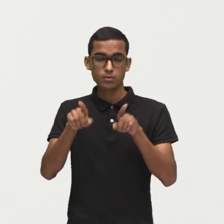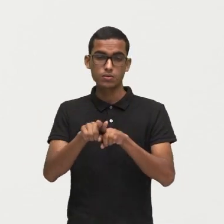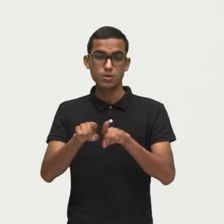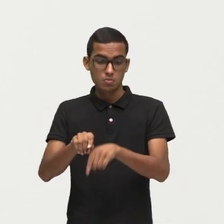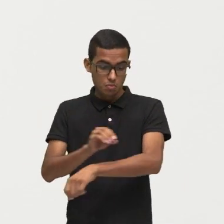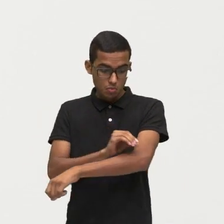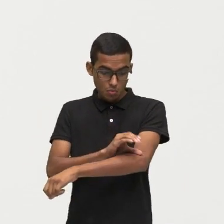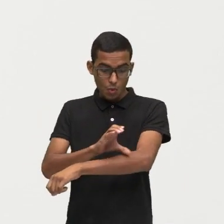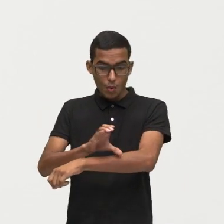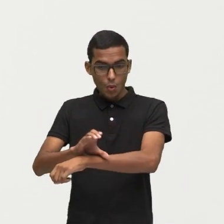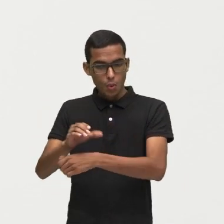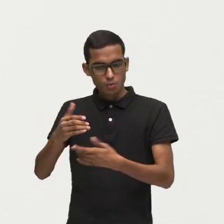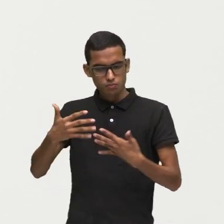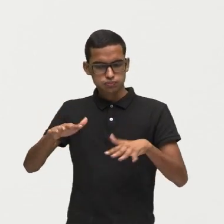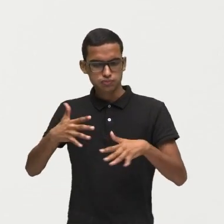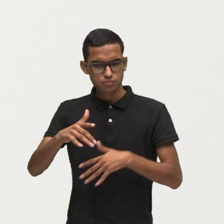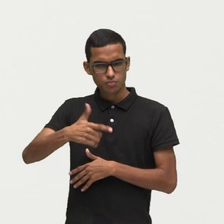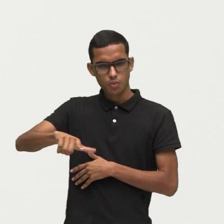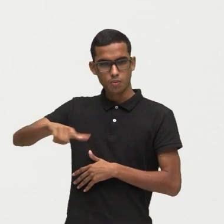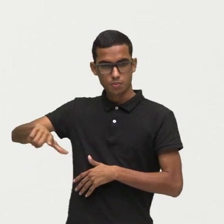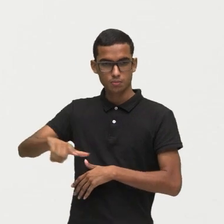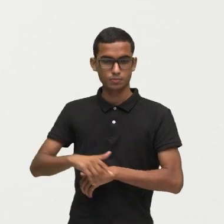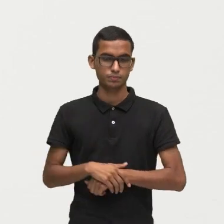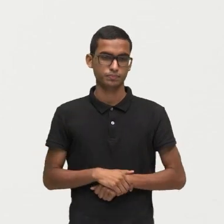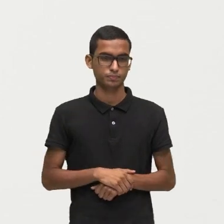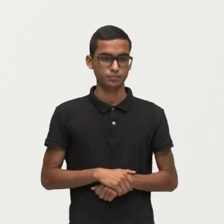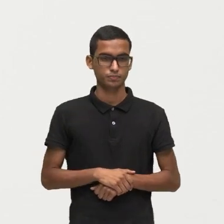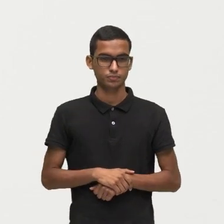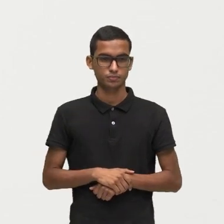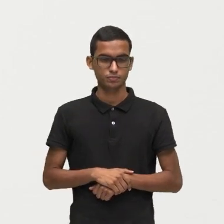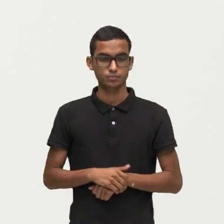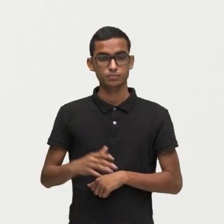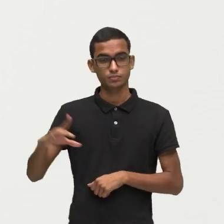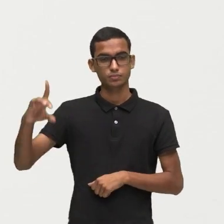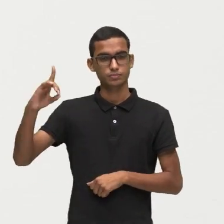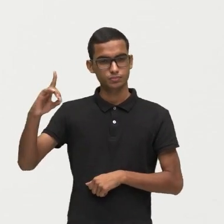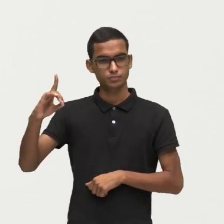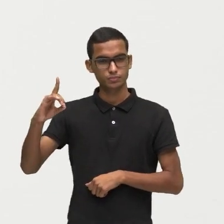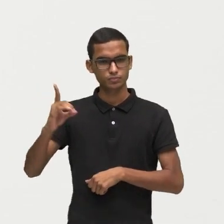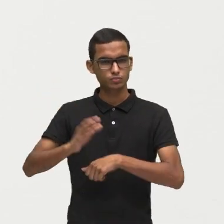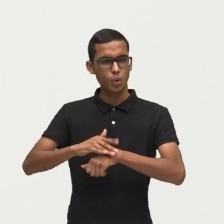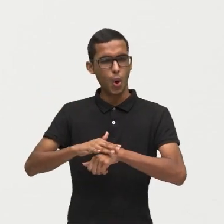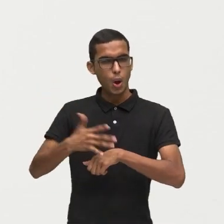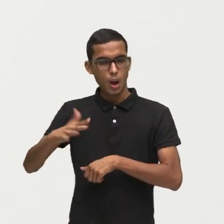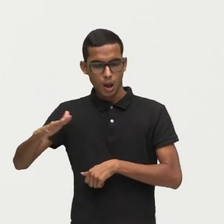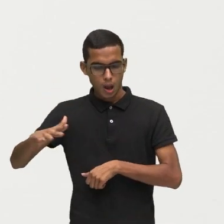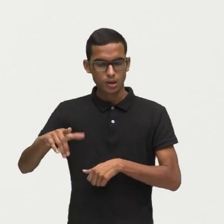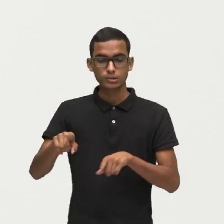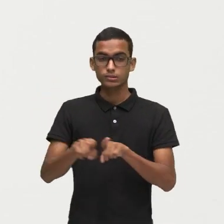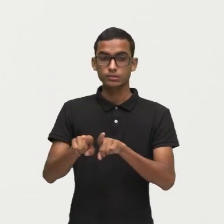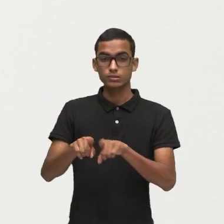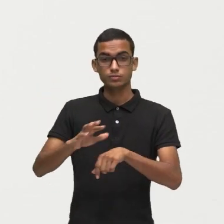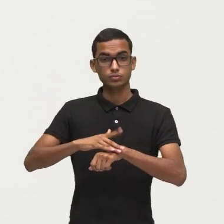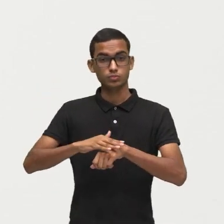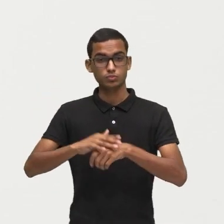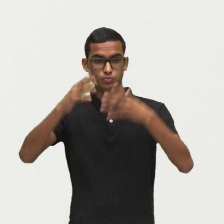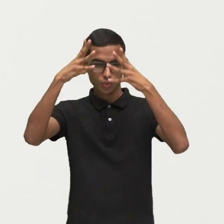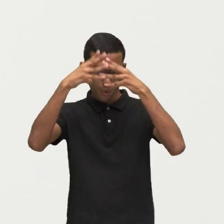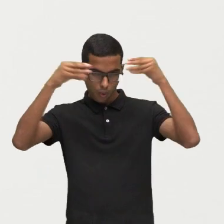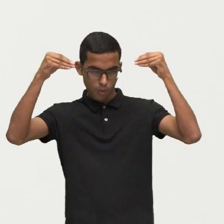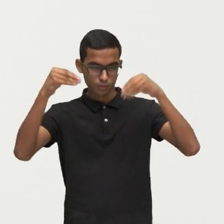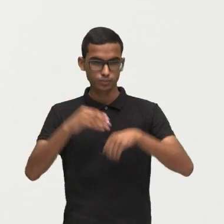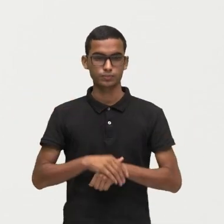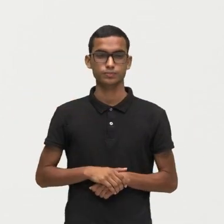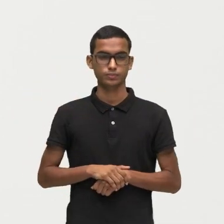musculares moderados. Alternativa D, mal de Parkinson e doença de Alzheimer. E por último, a alternativa